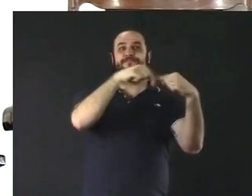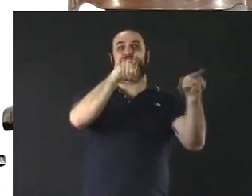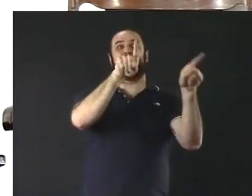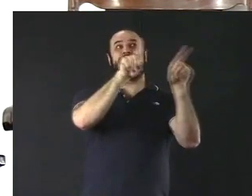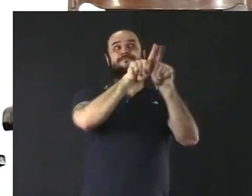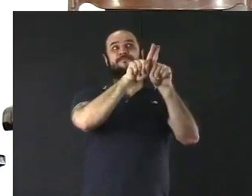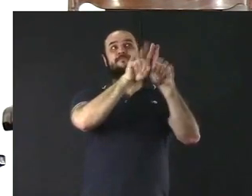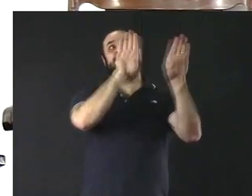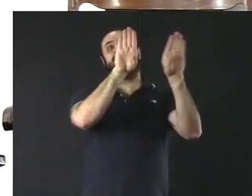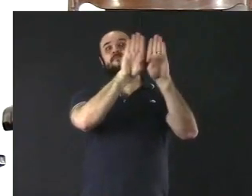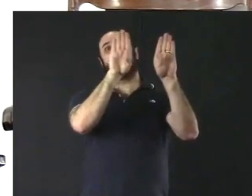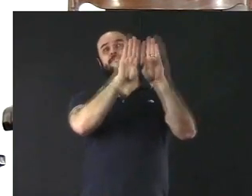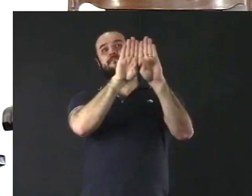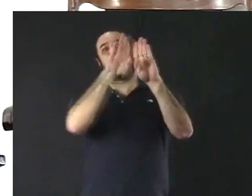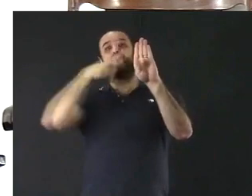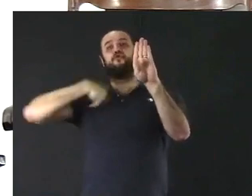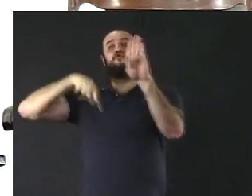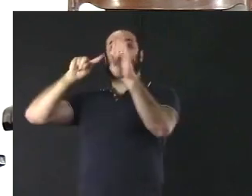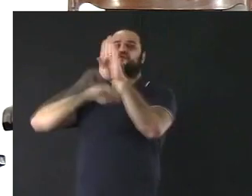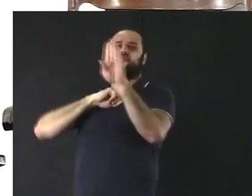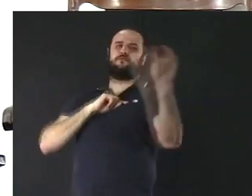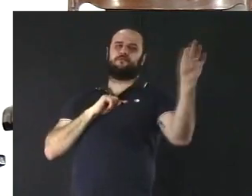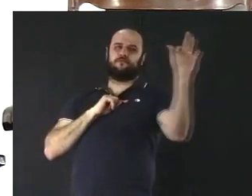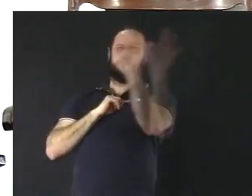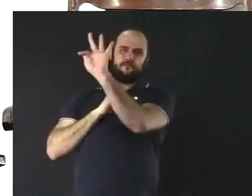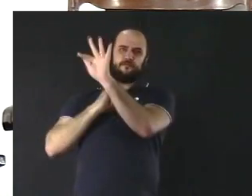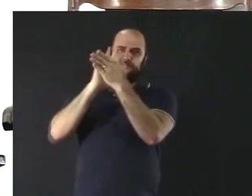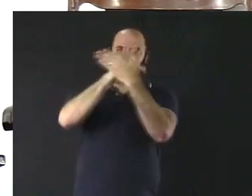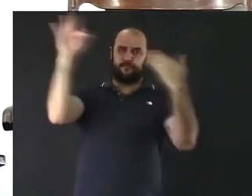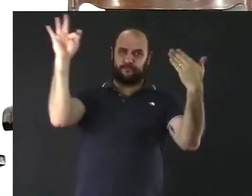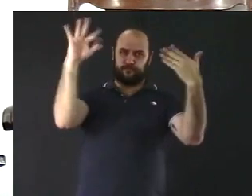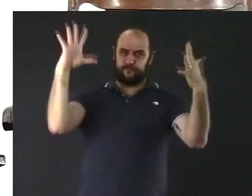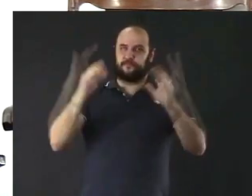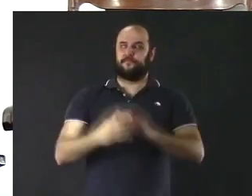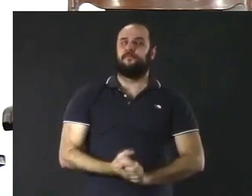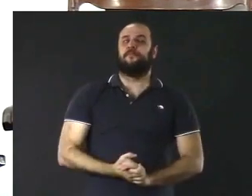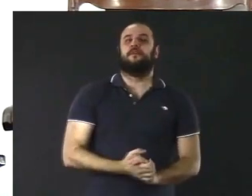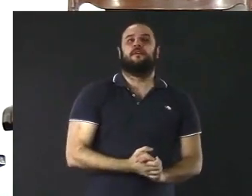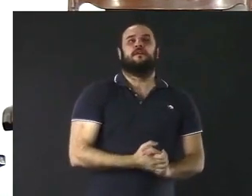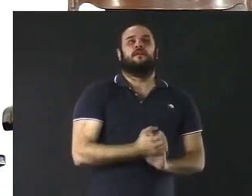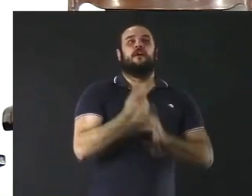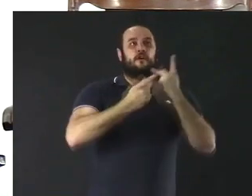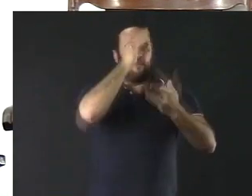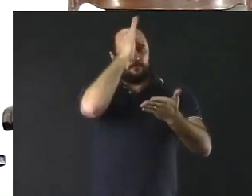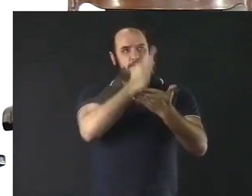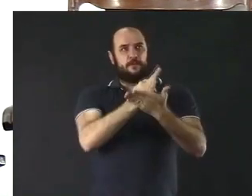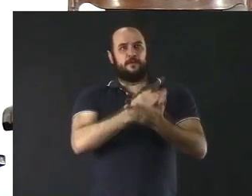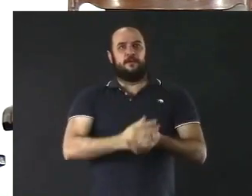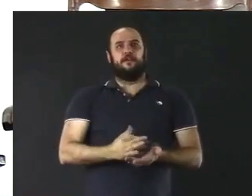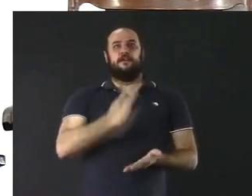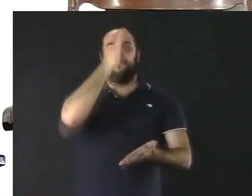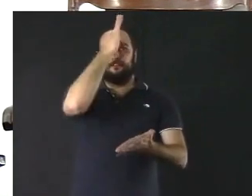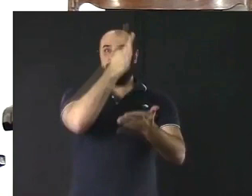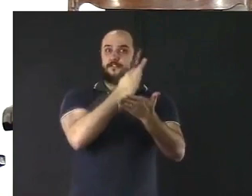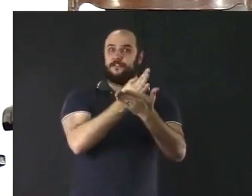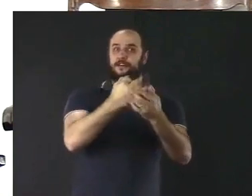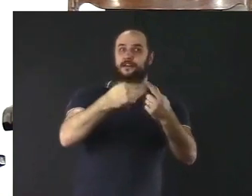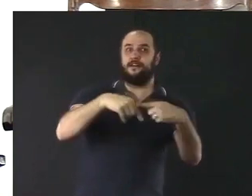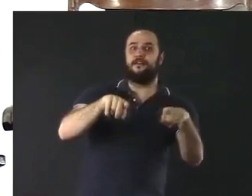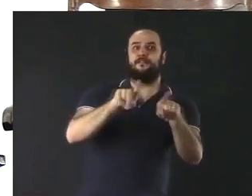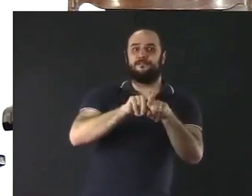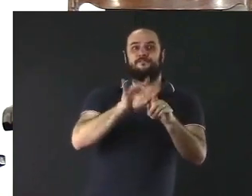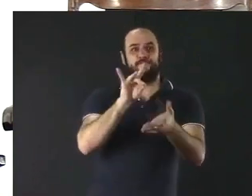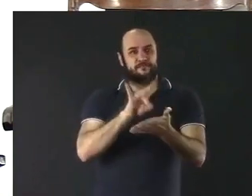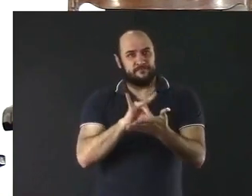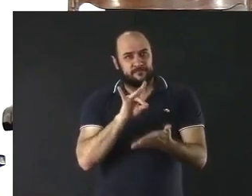seja, no capítulo 11, o autor está falando a respeito da fé. E ele diz que a fé, então, é de